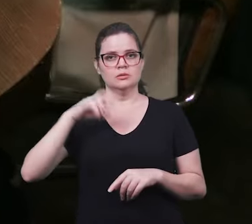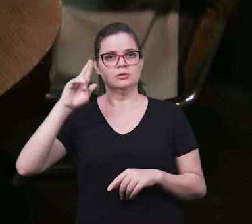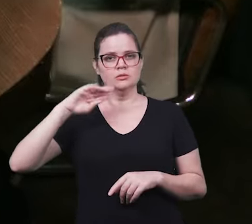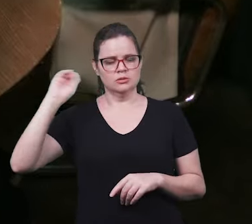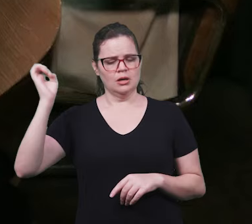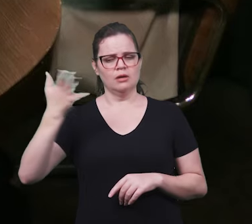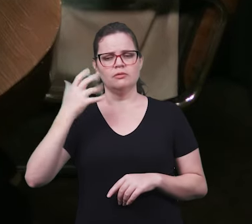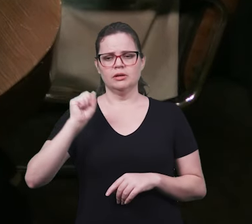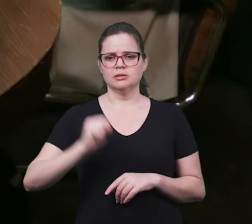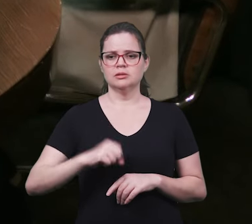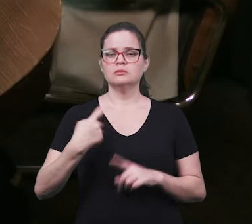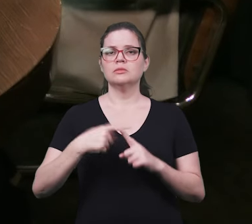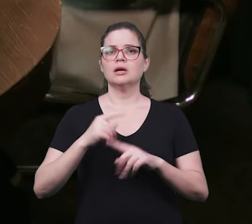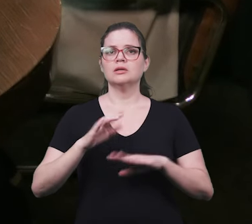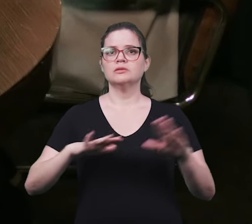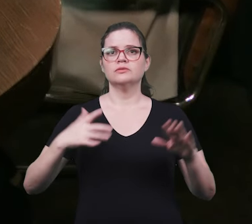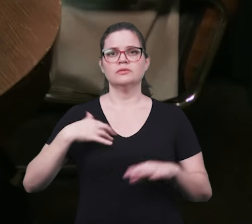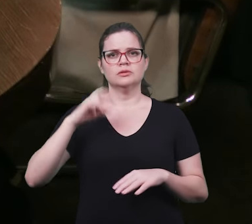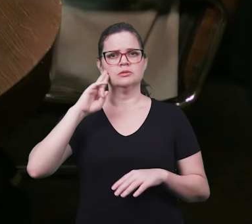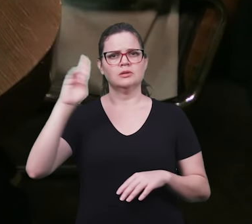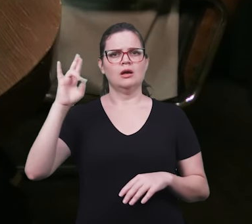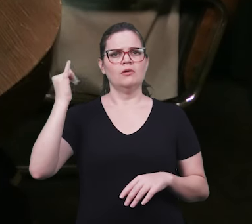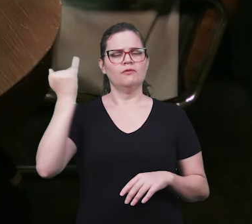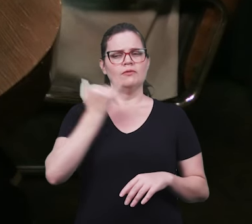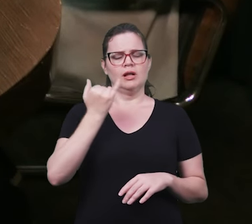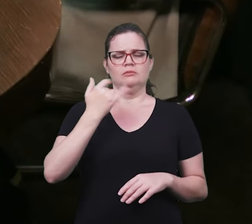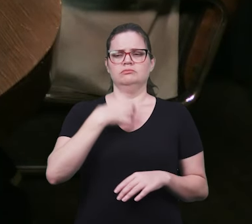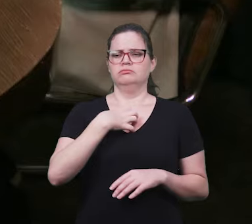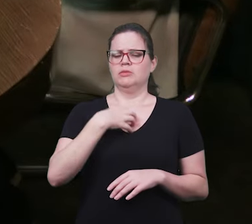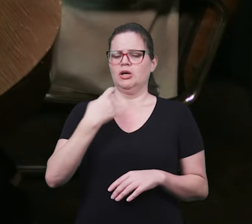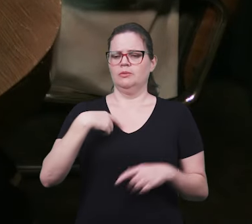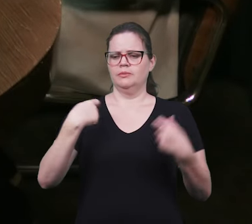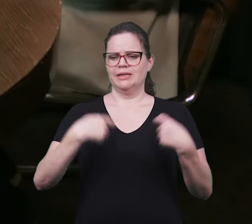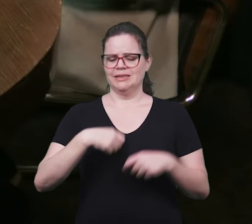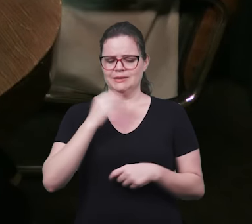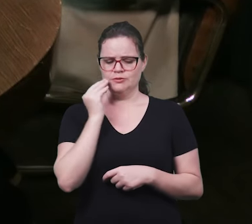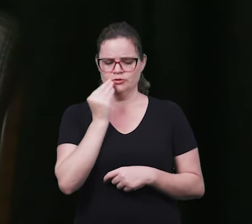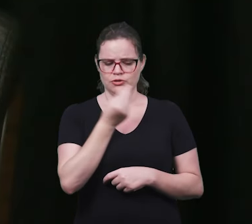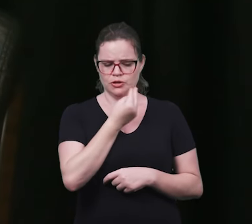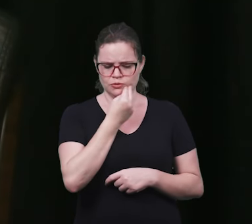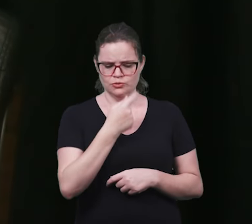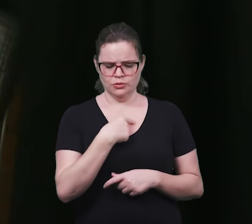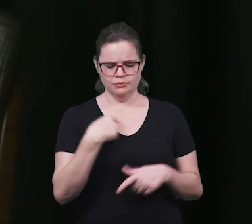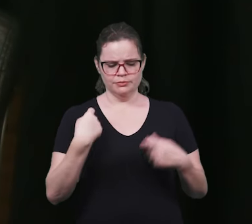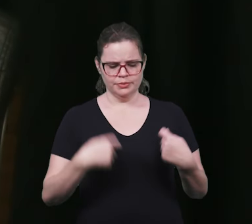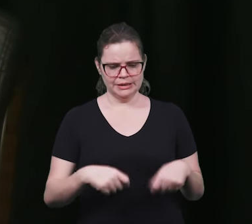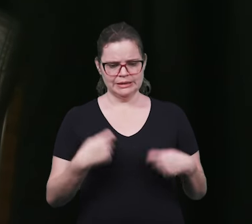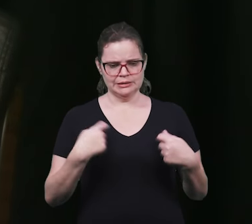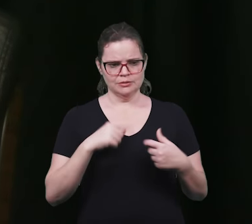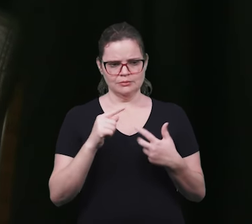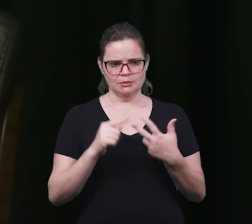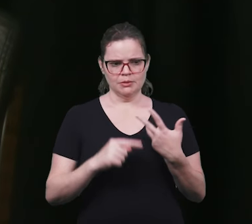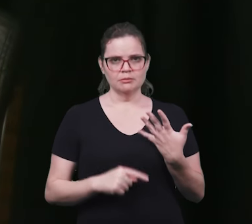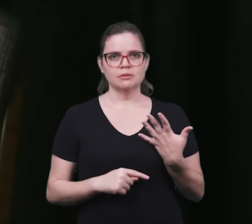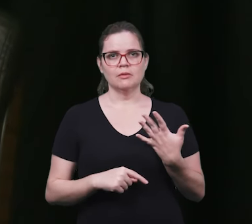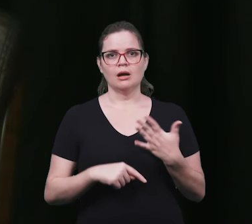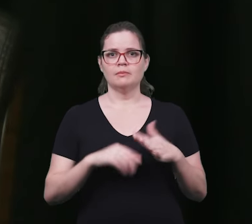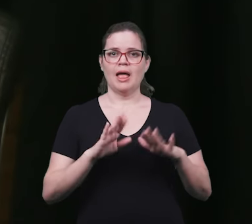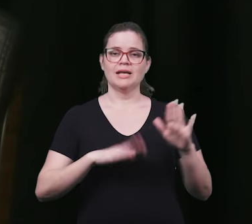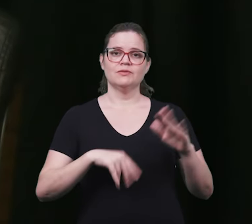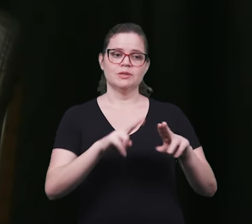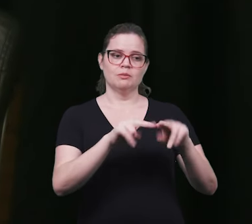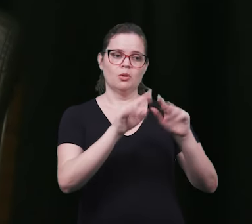feito imediato. Às vezes eu senti que eu preciso fazer um jejum para determinada situação. Às vezes para um ente